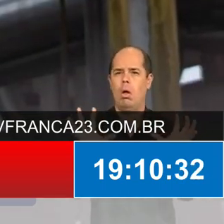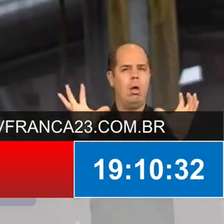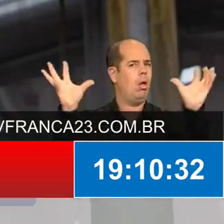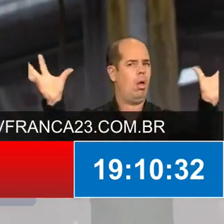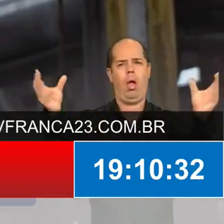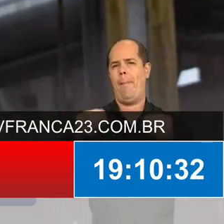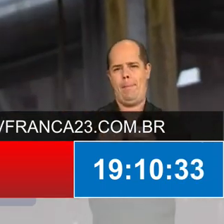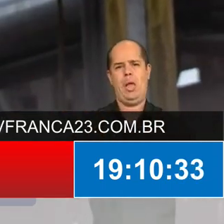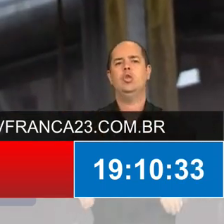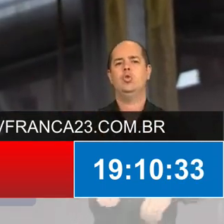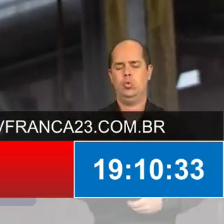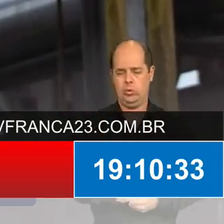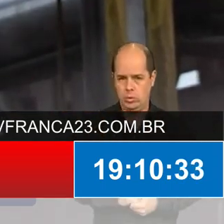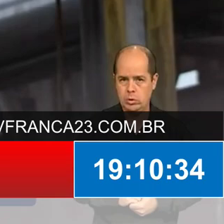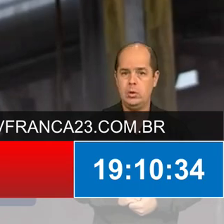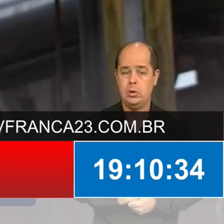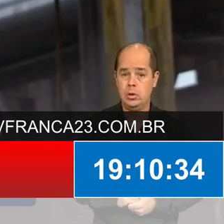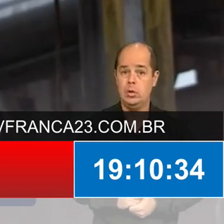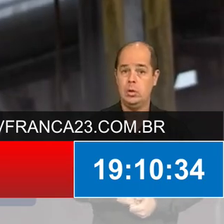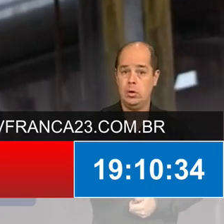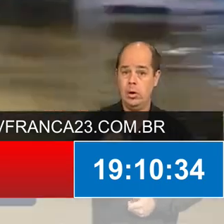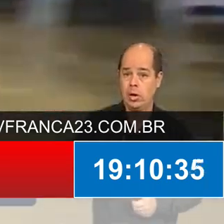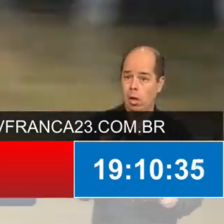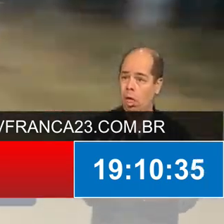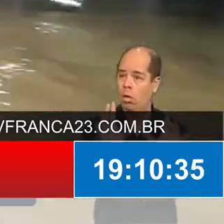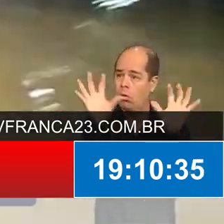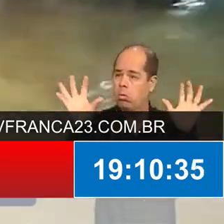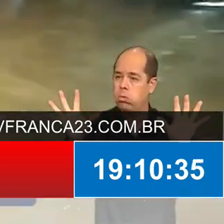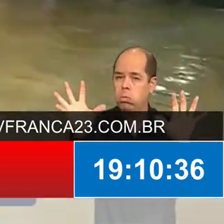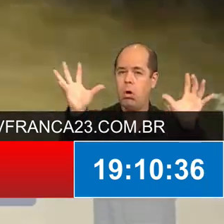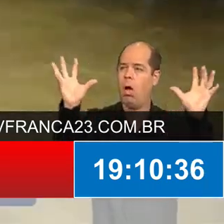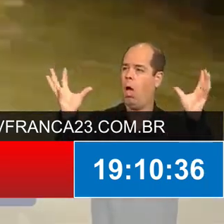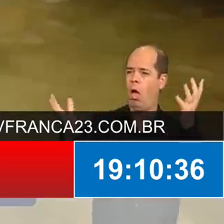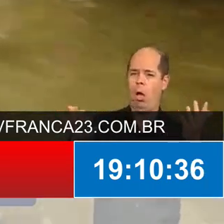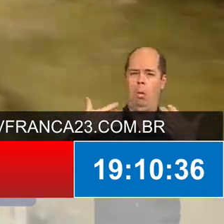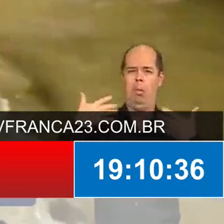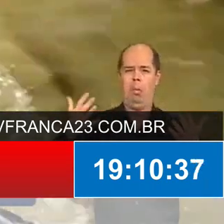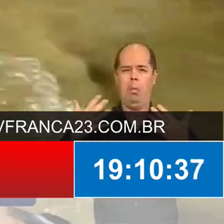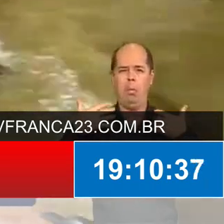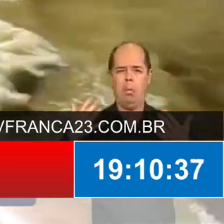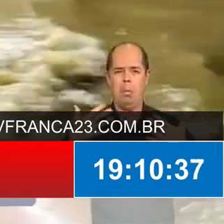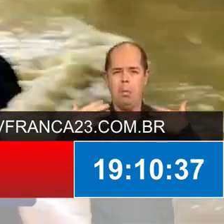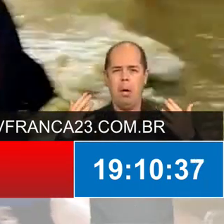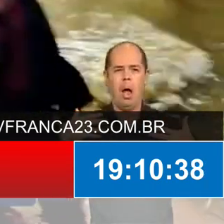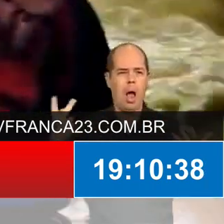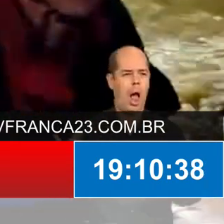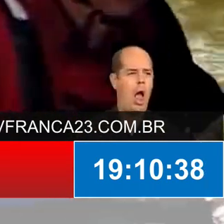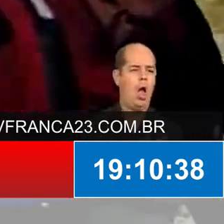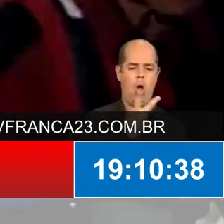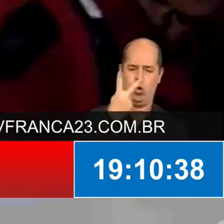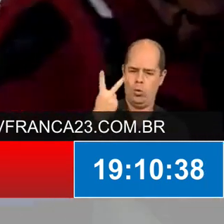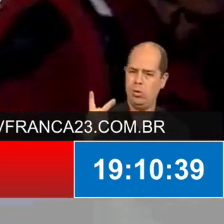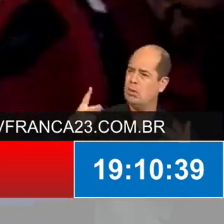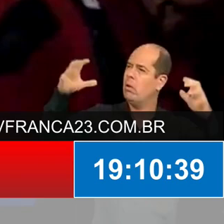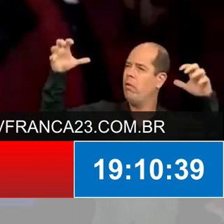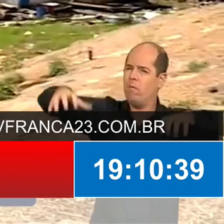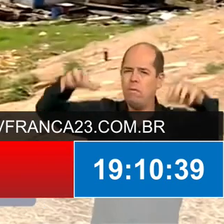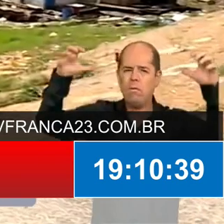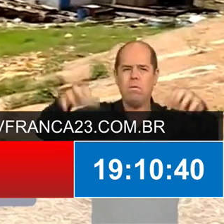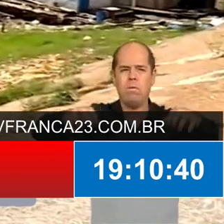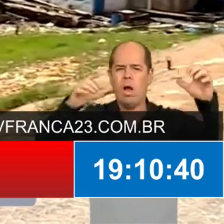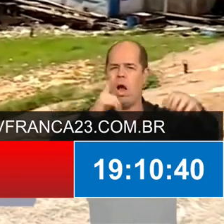principais gases associados ao aquecimento global, ele desequilibra o clima, provocando tragédias como